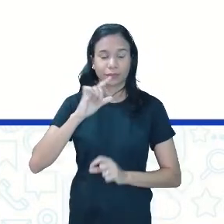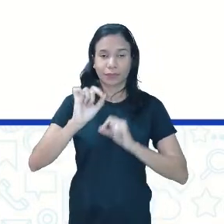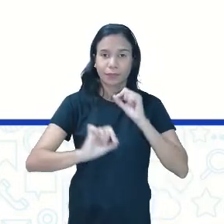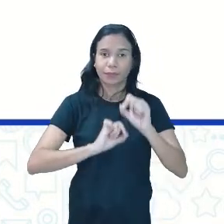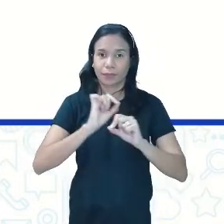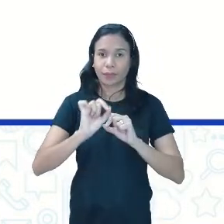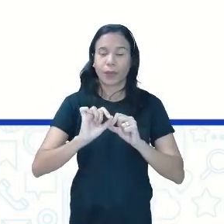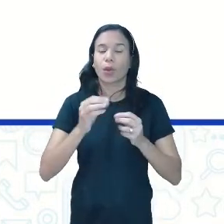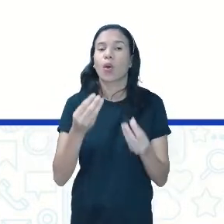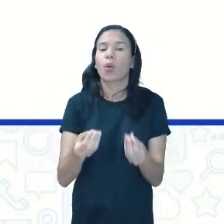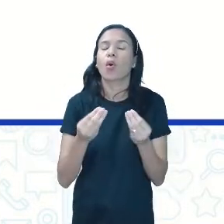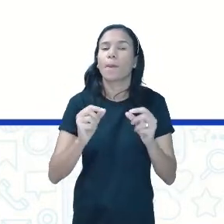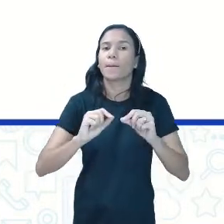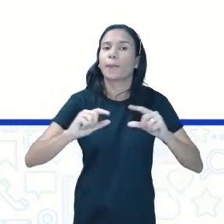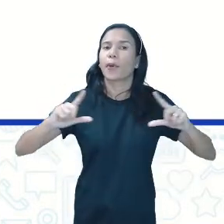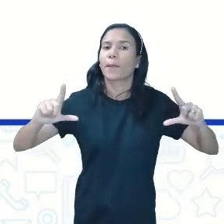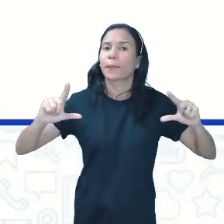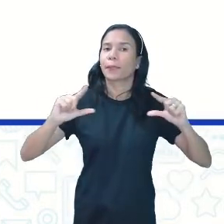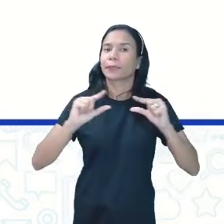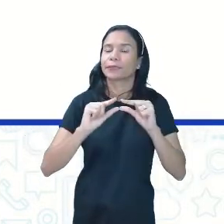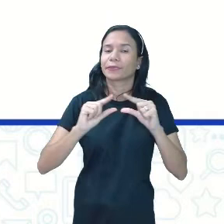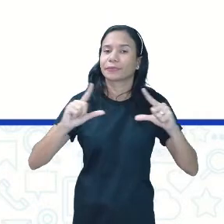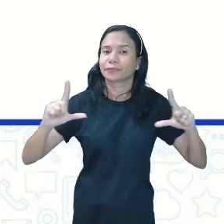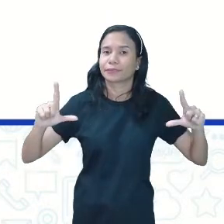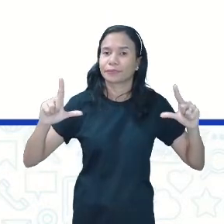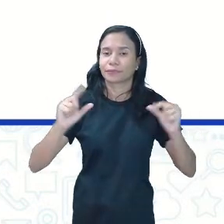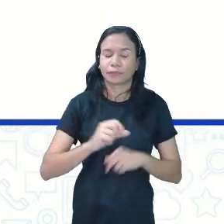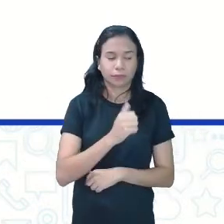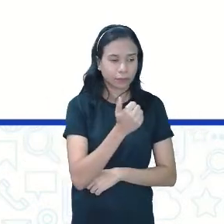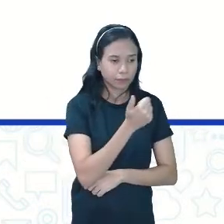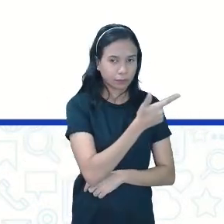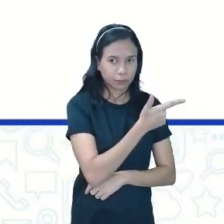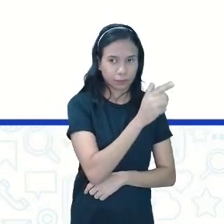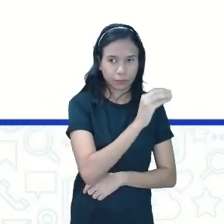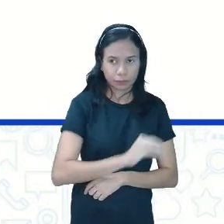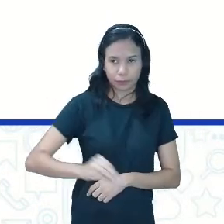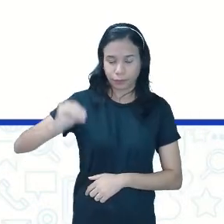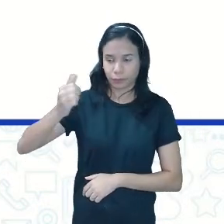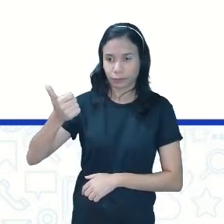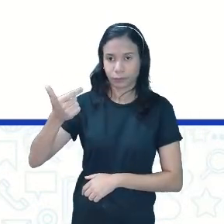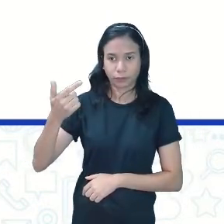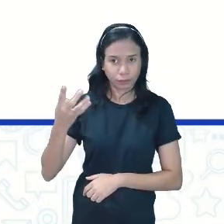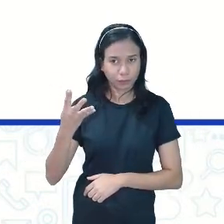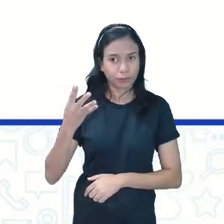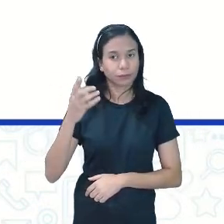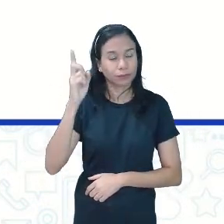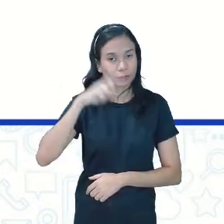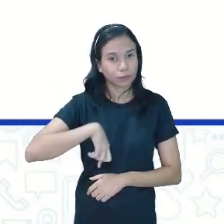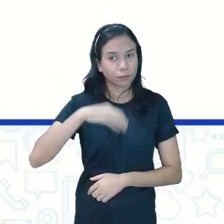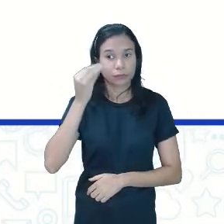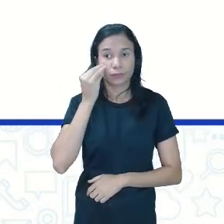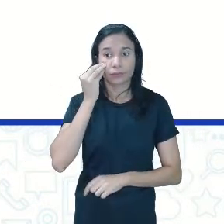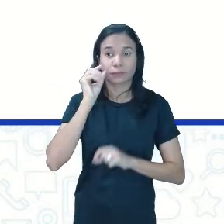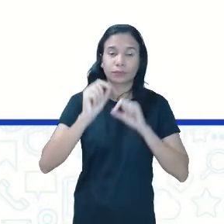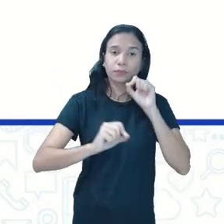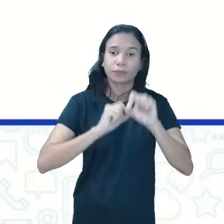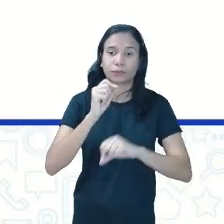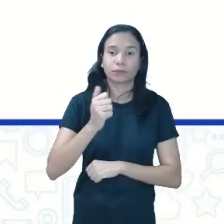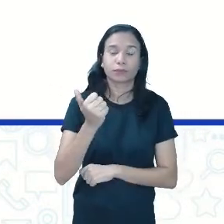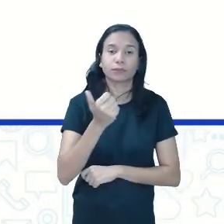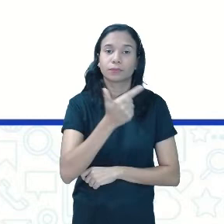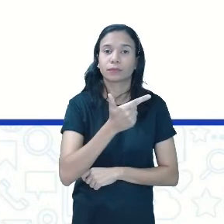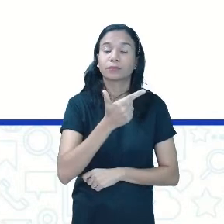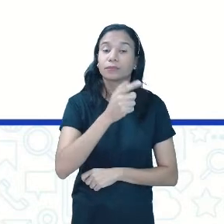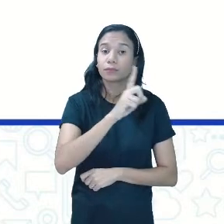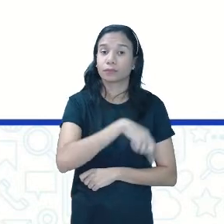ver em que proporção ela está sendo aumentada, tá? De 12 para 24. Então, você pode notar que de